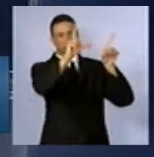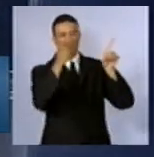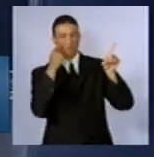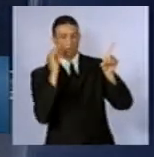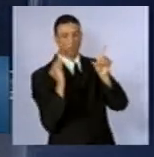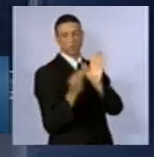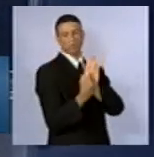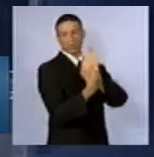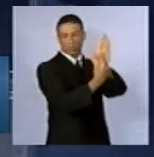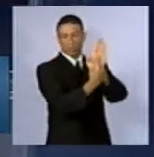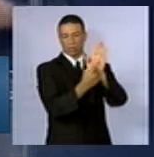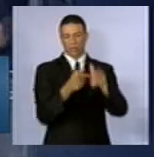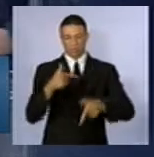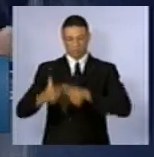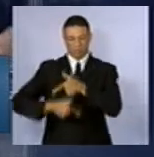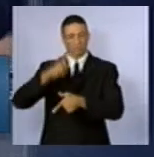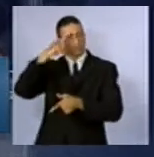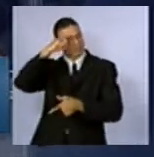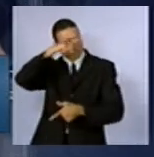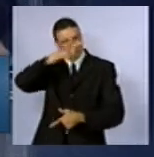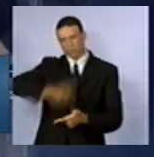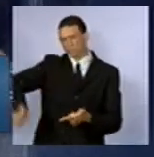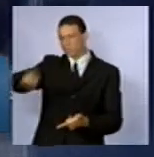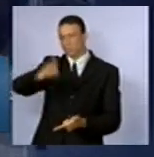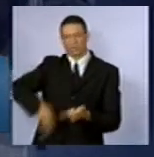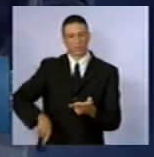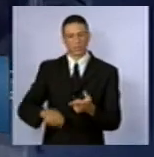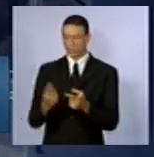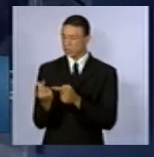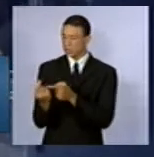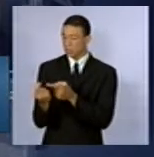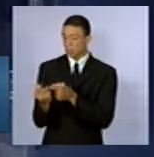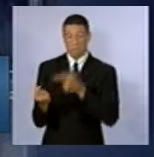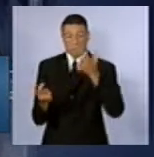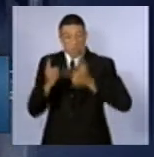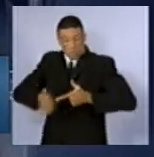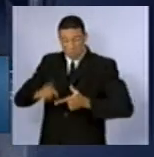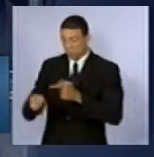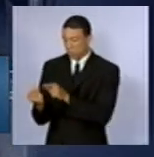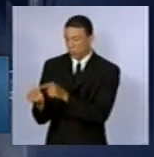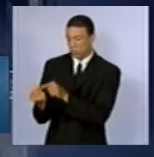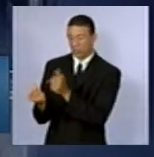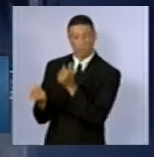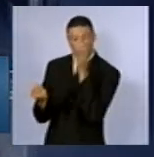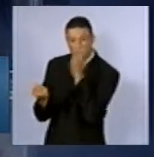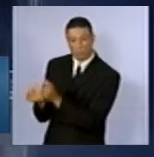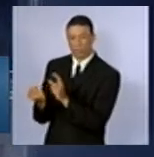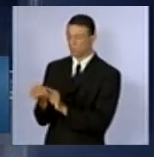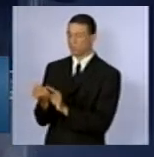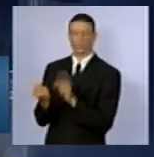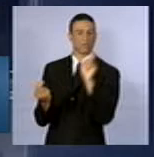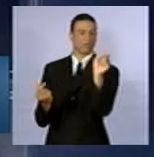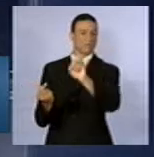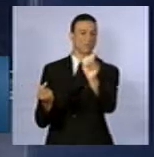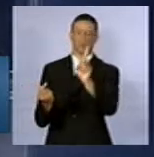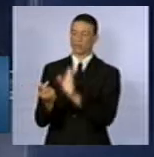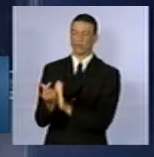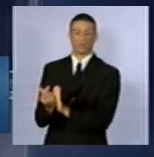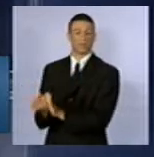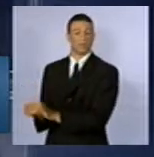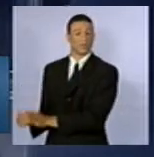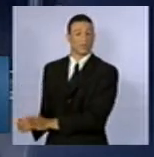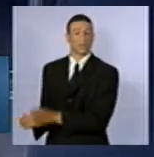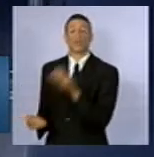dificuldades práticas porque eu acho que não é nem o custo problema o maior problema é como que eu vou